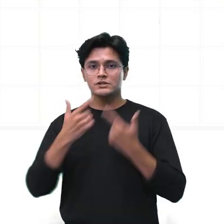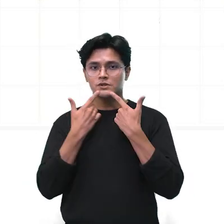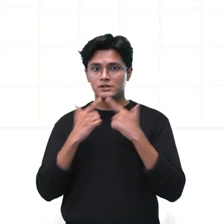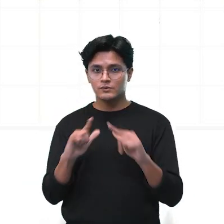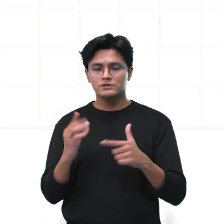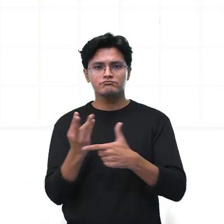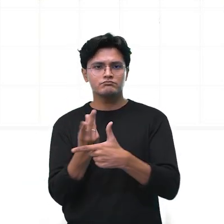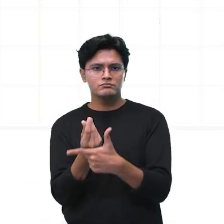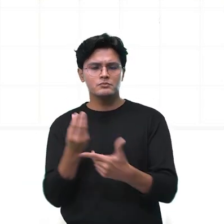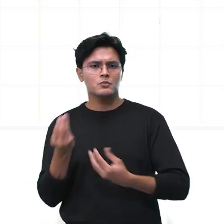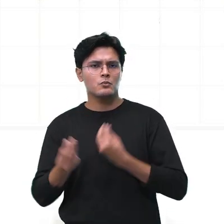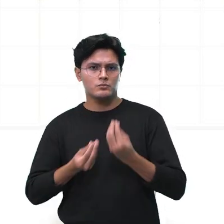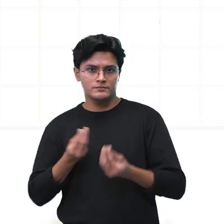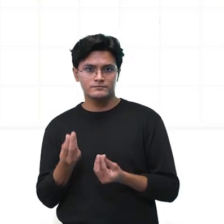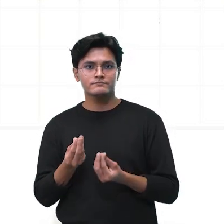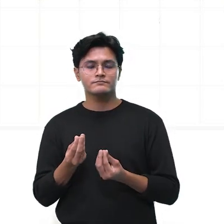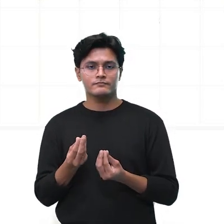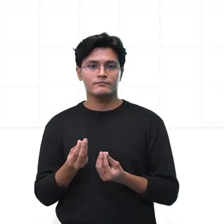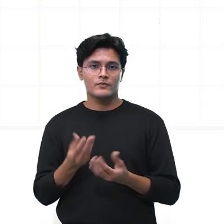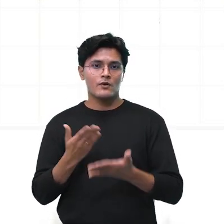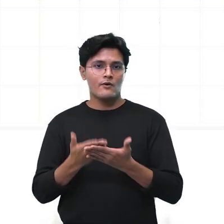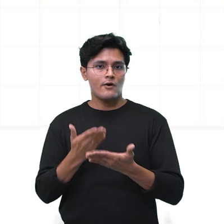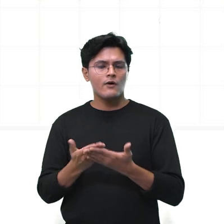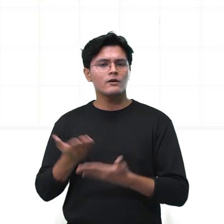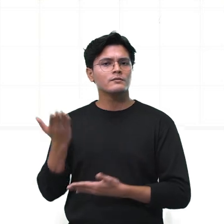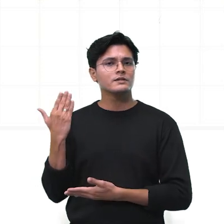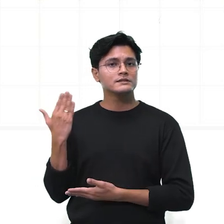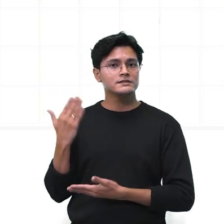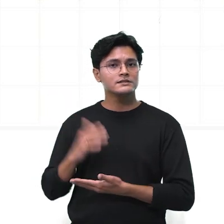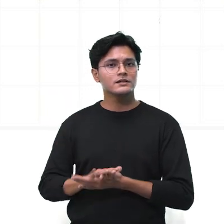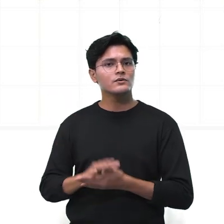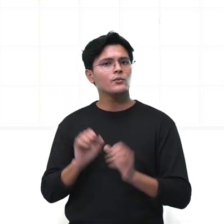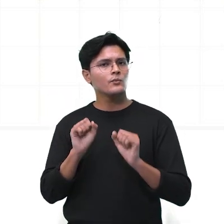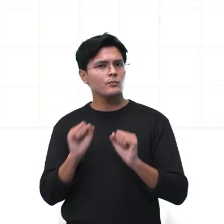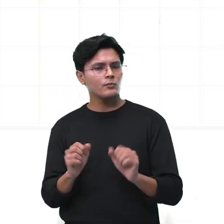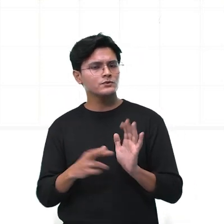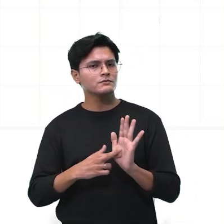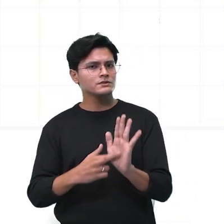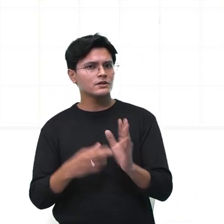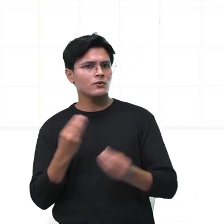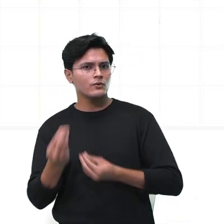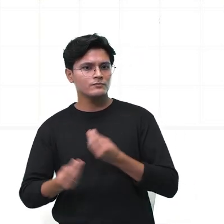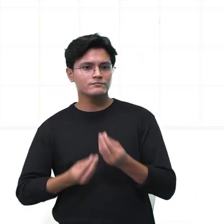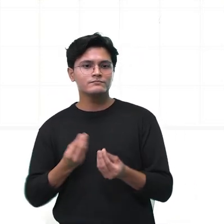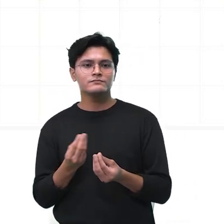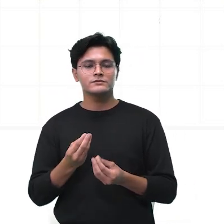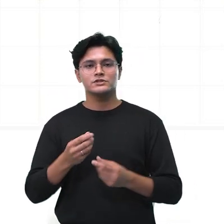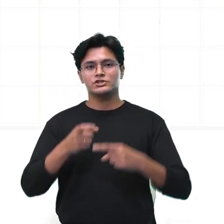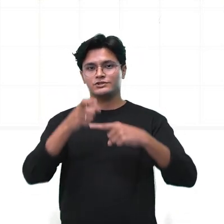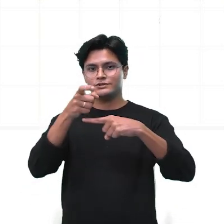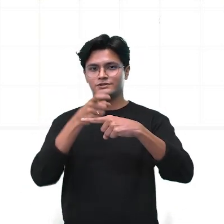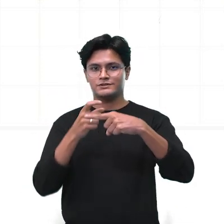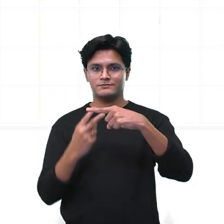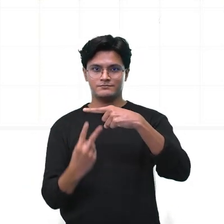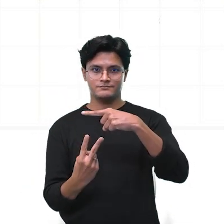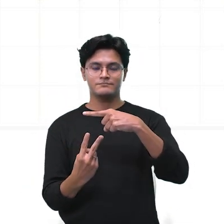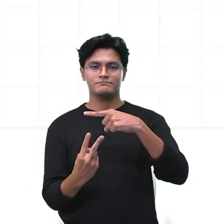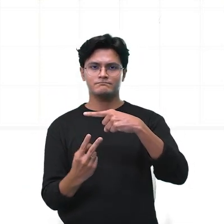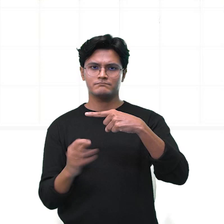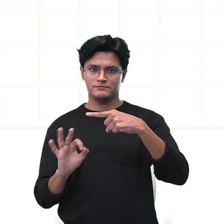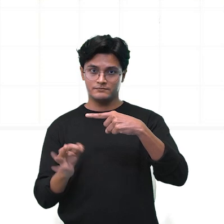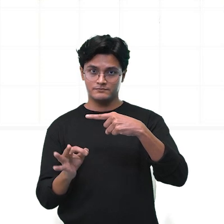algébrica? Conforme nós vimos na nossa última aula, nós podemos representar assim, ó, x sobre 2. Não é